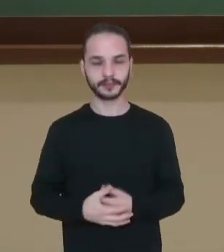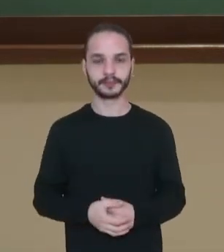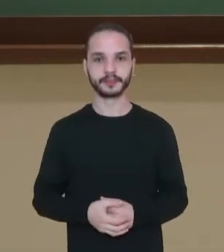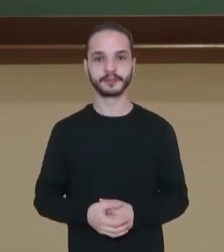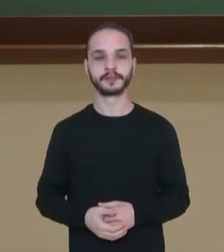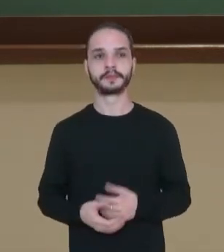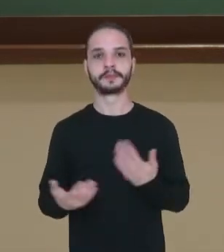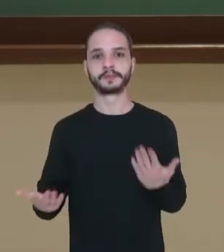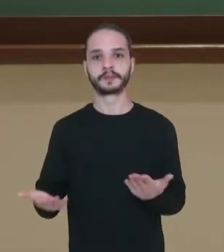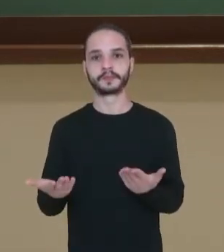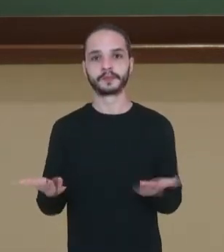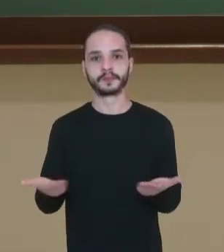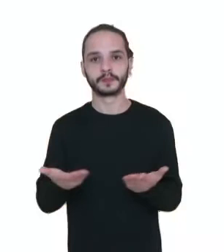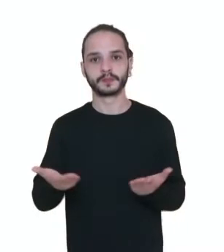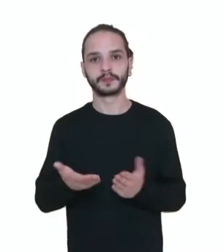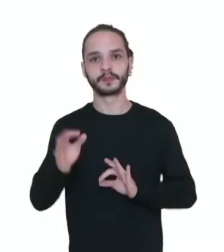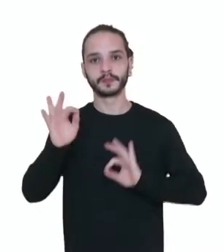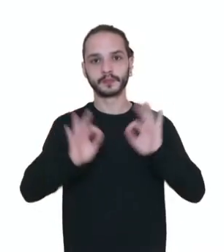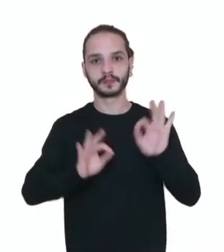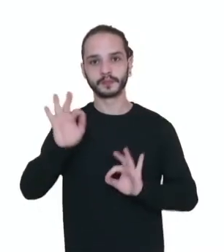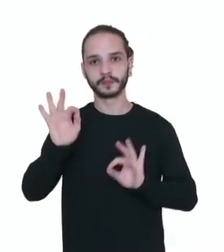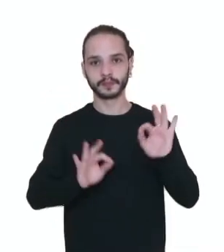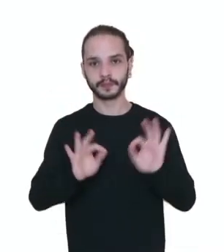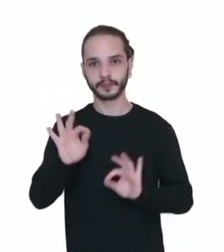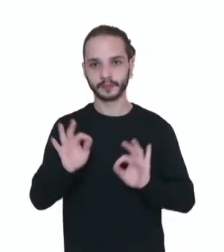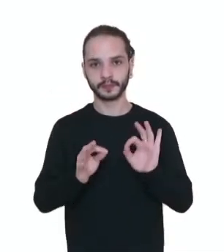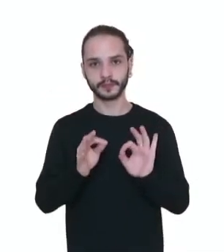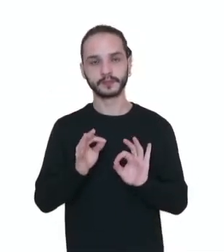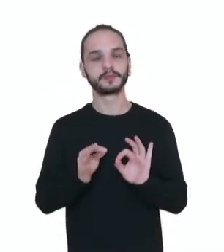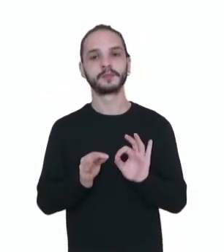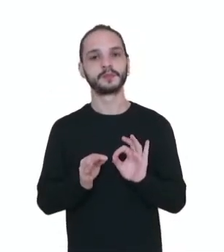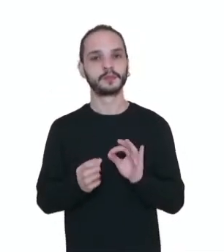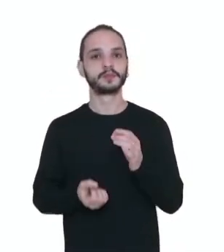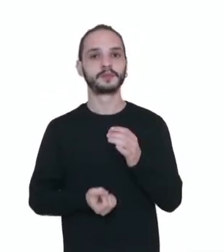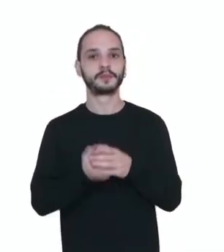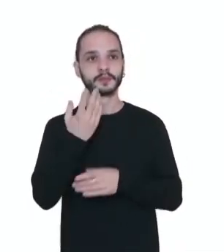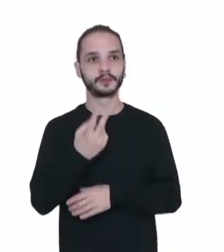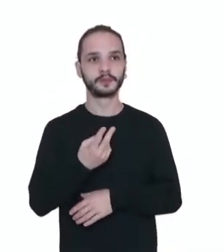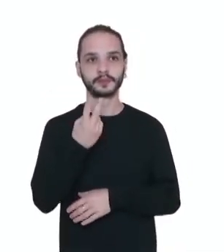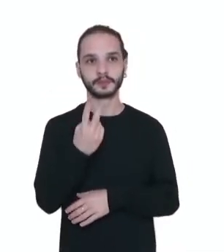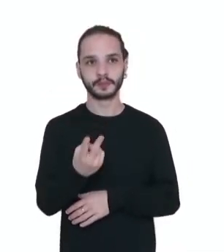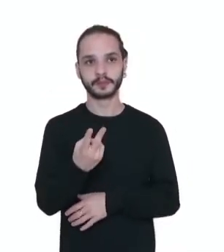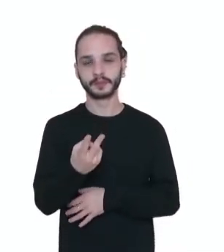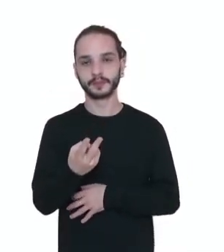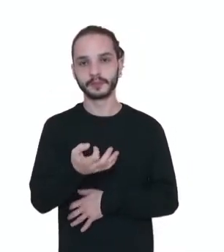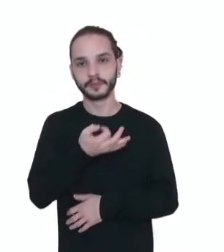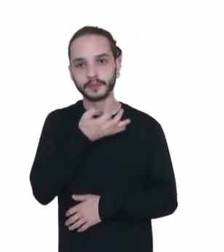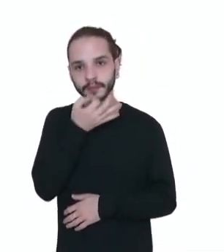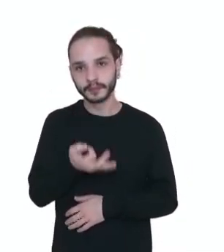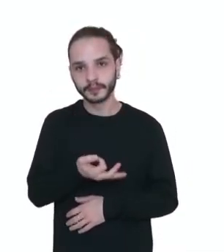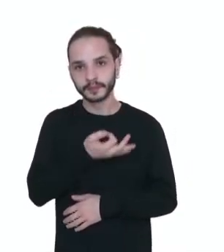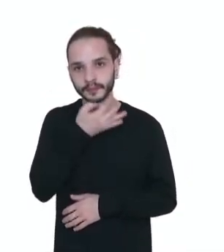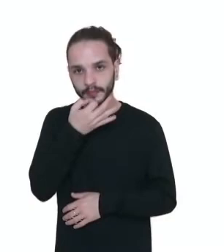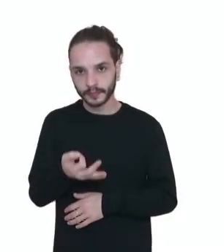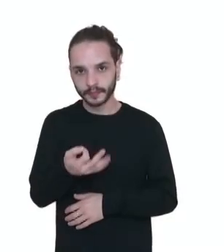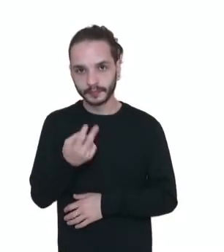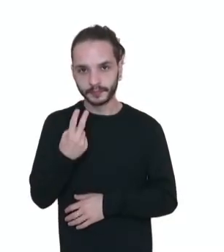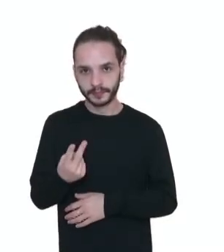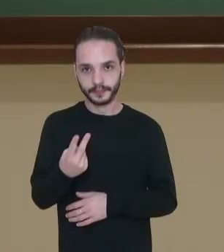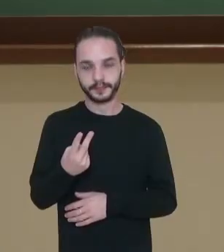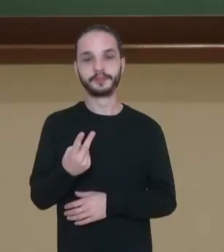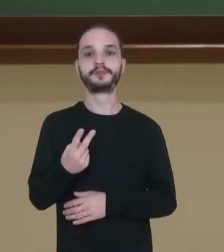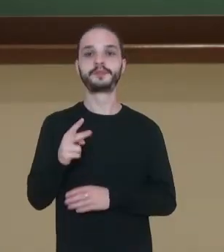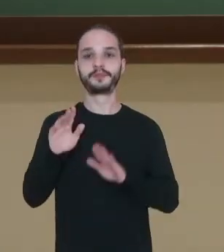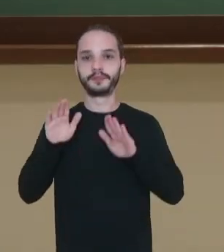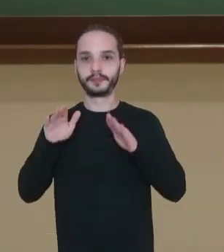vamos elaborar aqui e organizar 2 argumentos para a defesa da leitura de livros impressos, né? Então vamos focar no